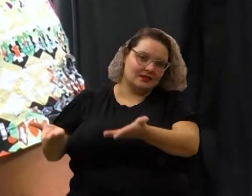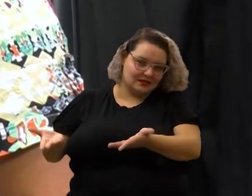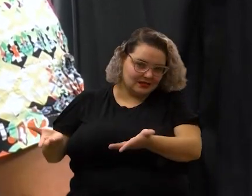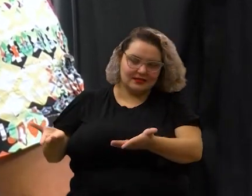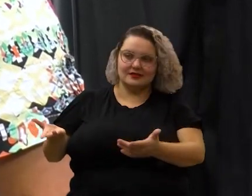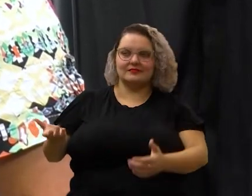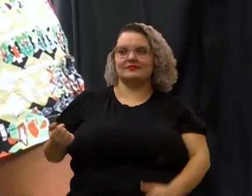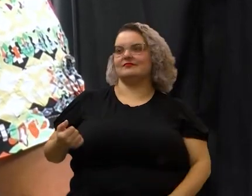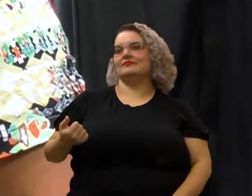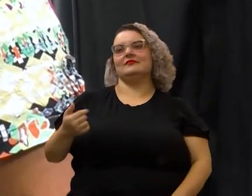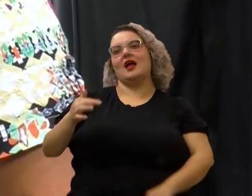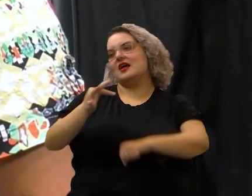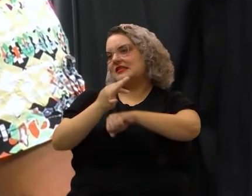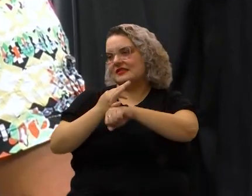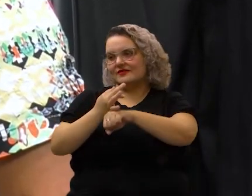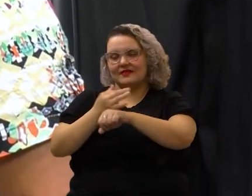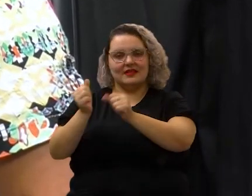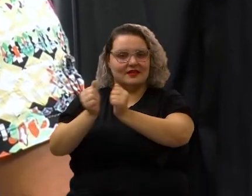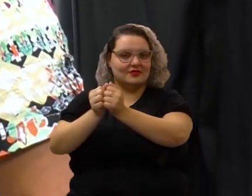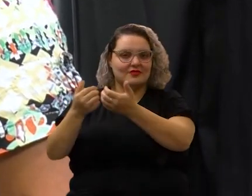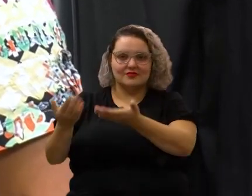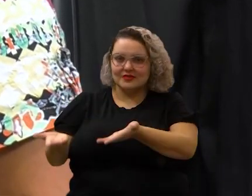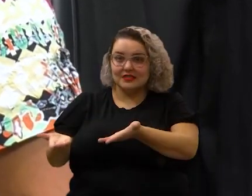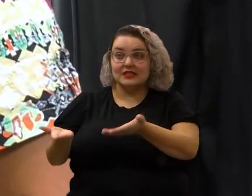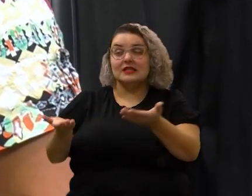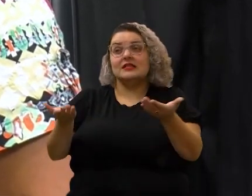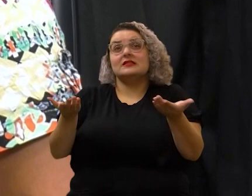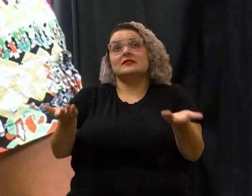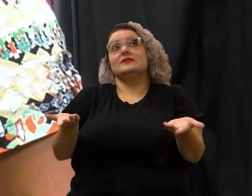né? Passávamos as férias.